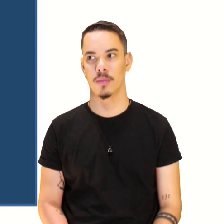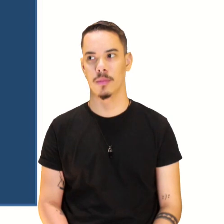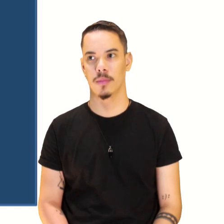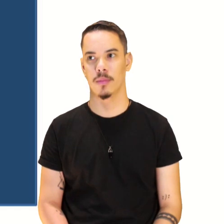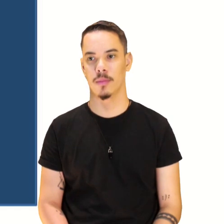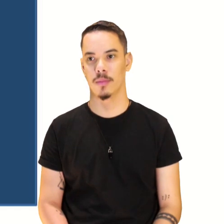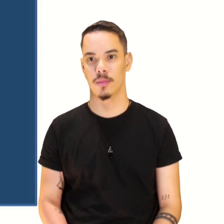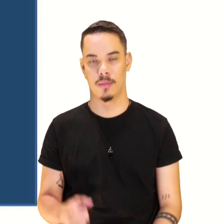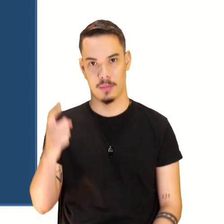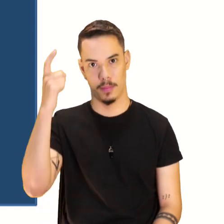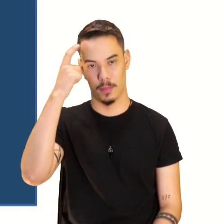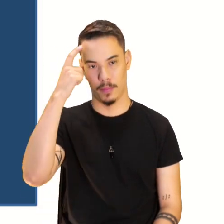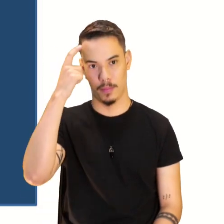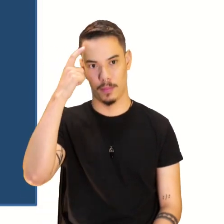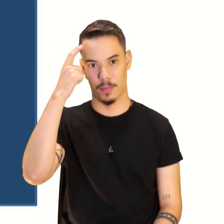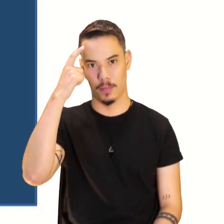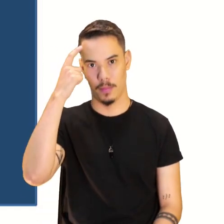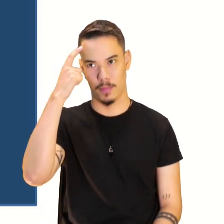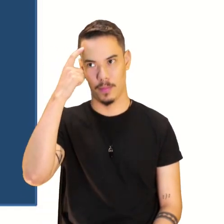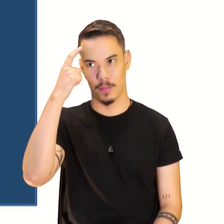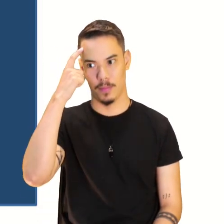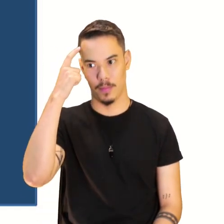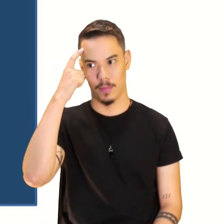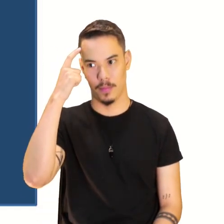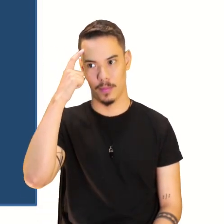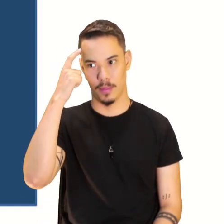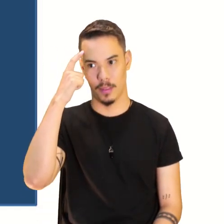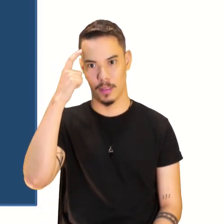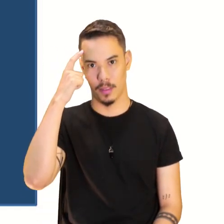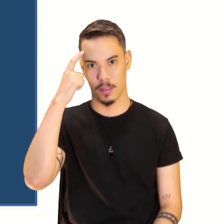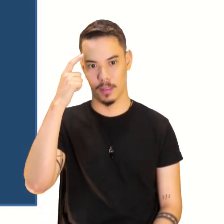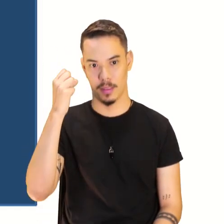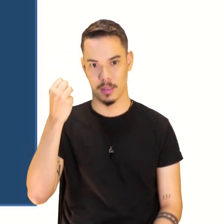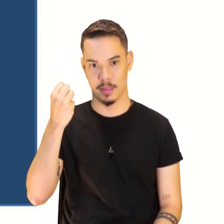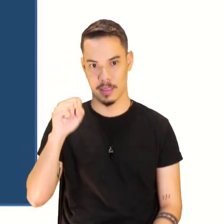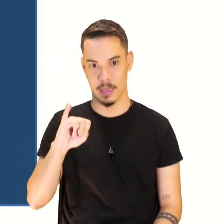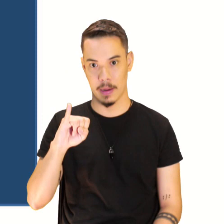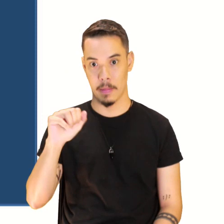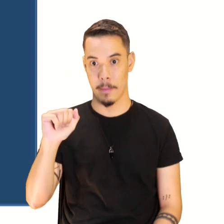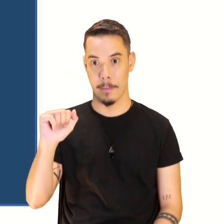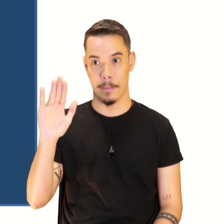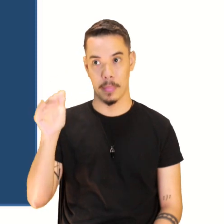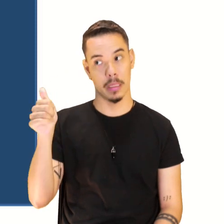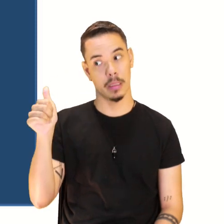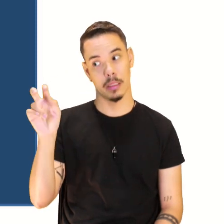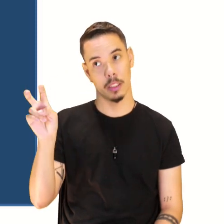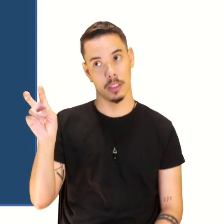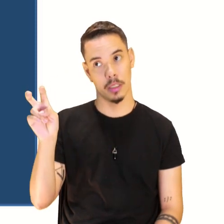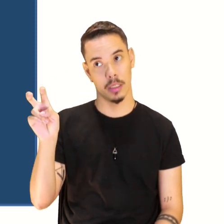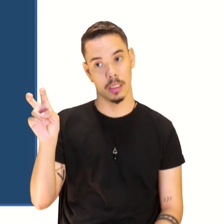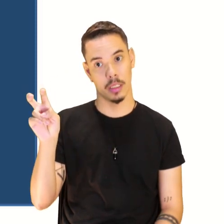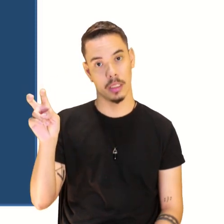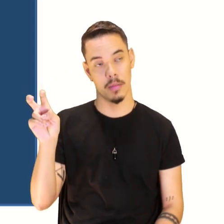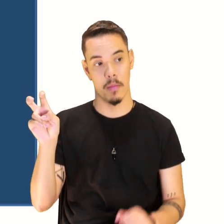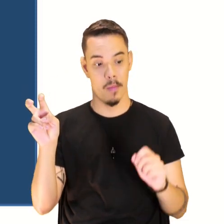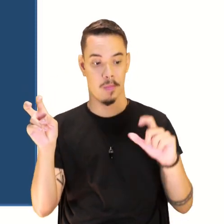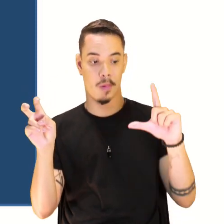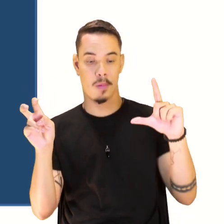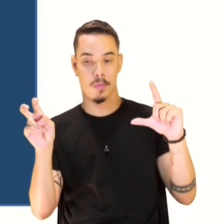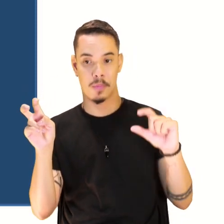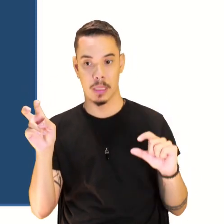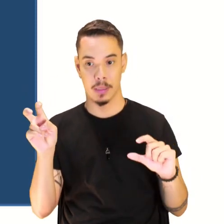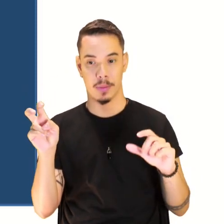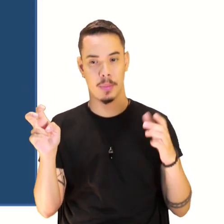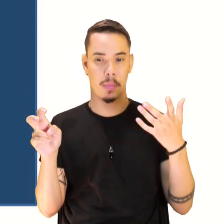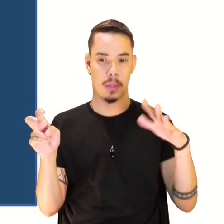a pensar se fosse um número é mais de 15 muito mais muito menos mais ou